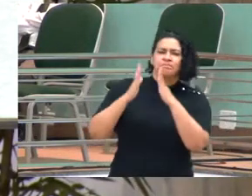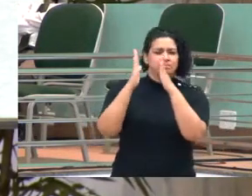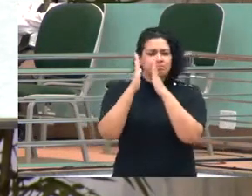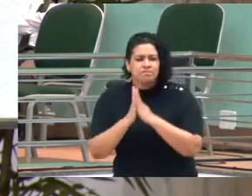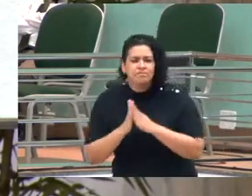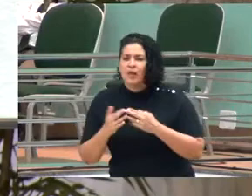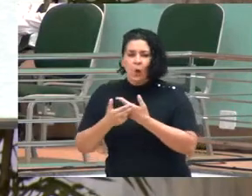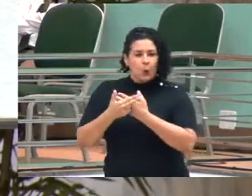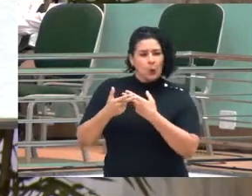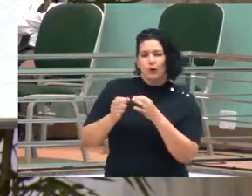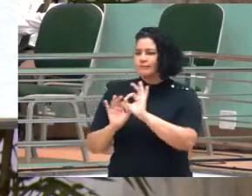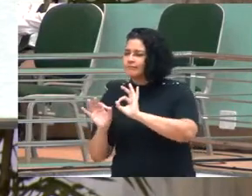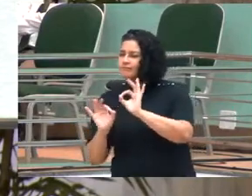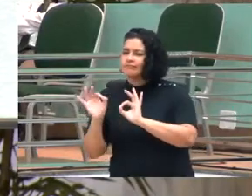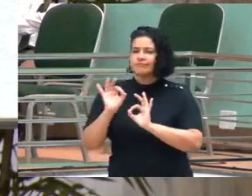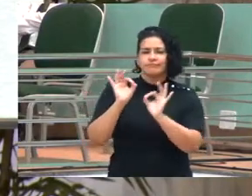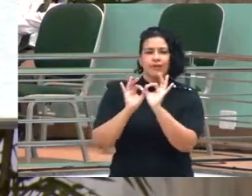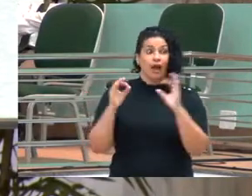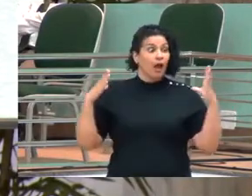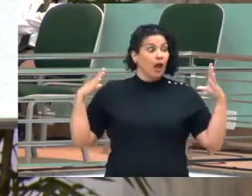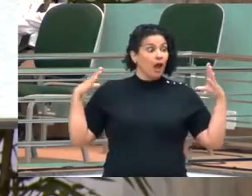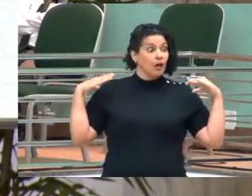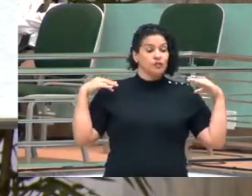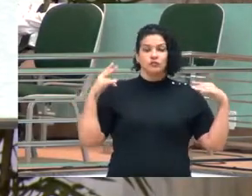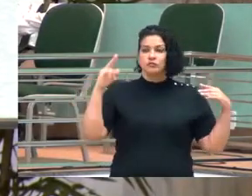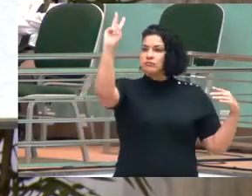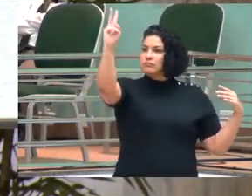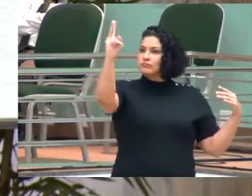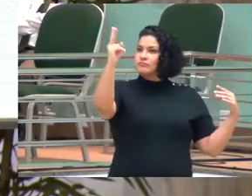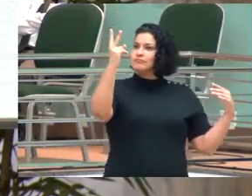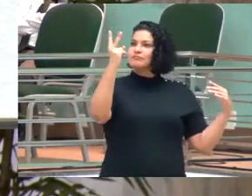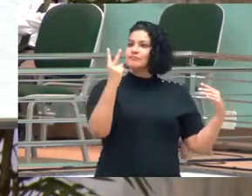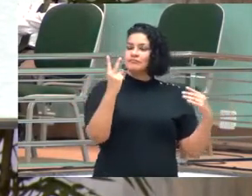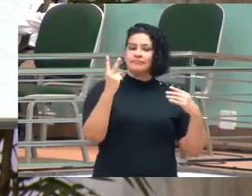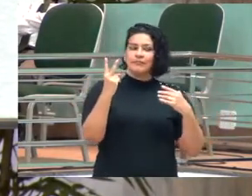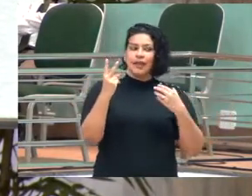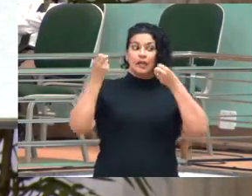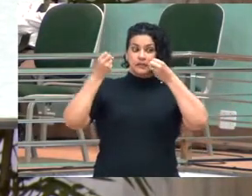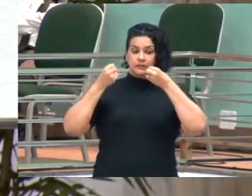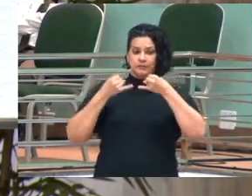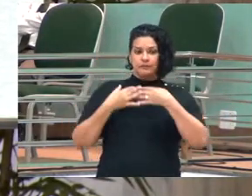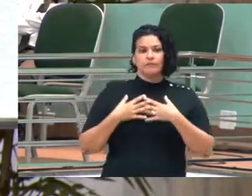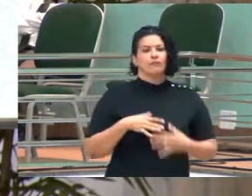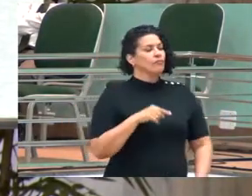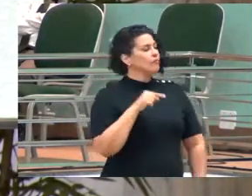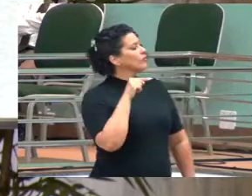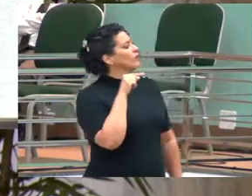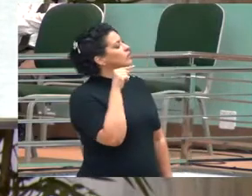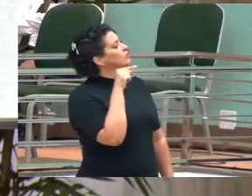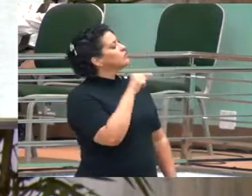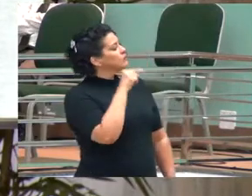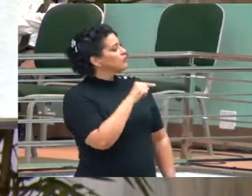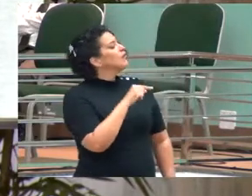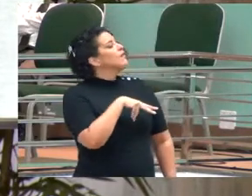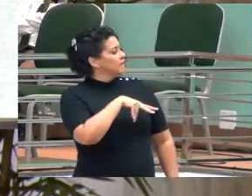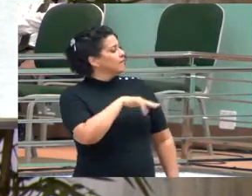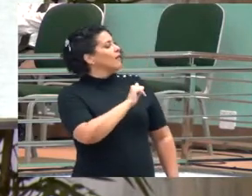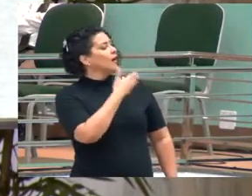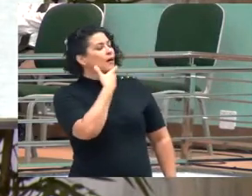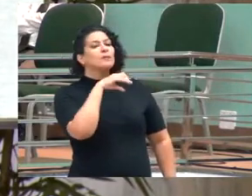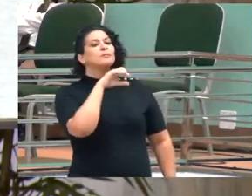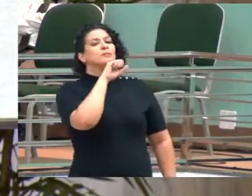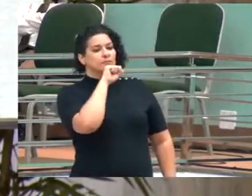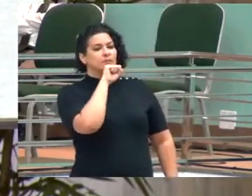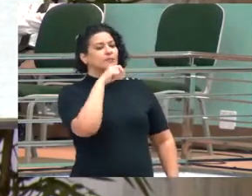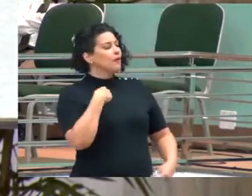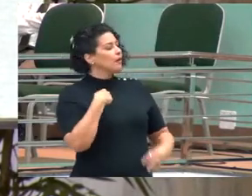falou ainda que o meu nome deveria ser João, e que eu não deveria beber vinho ou bebida forte, eu deveria ser consagrado somente a